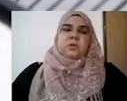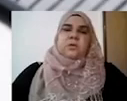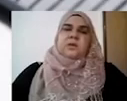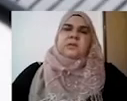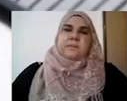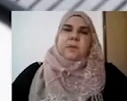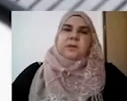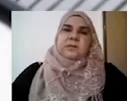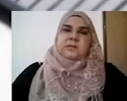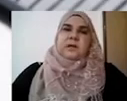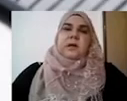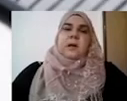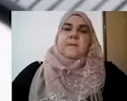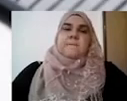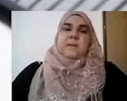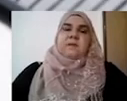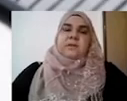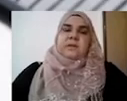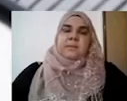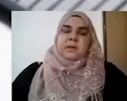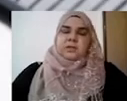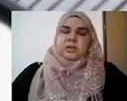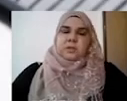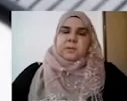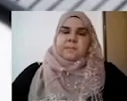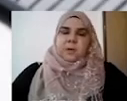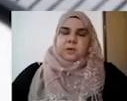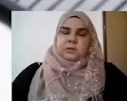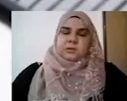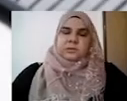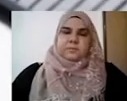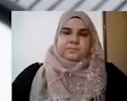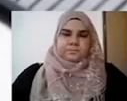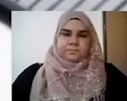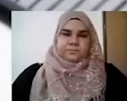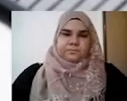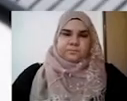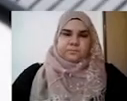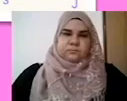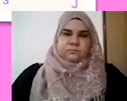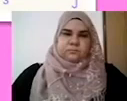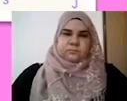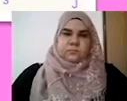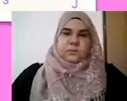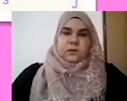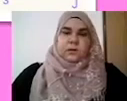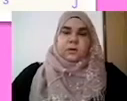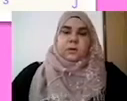polígonos congruentes que podem ser perfeitamente sobrepostos.